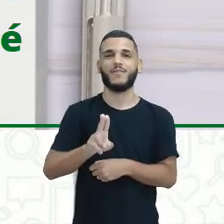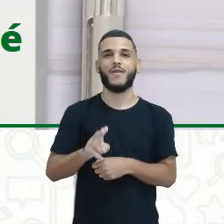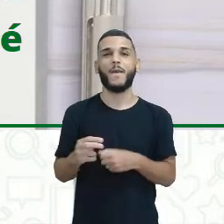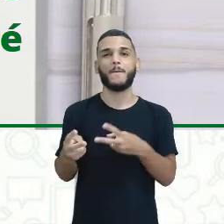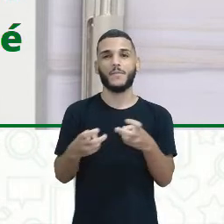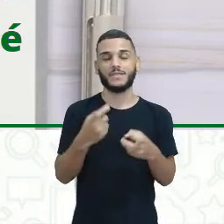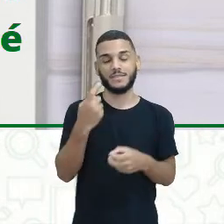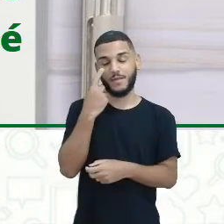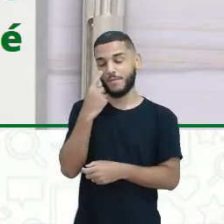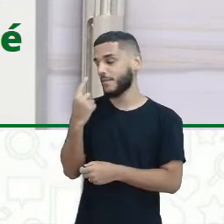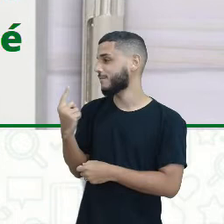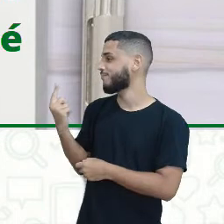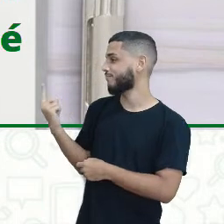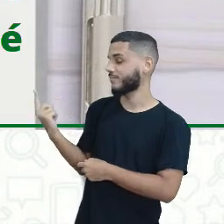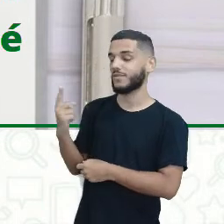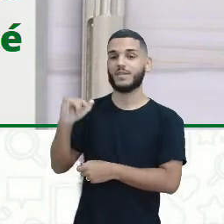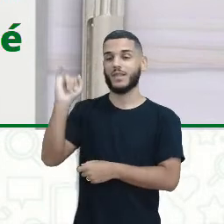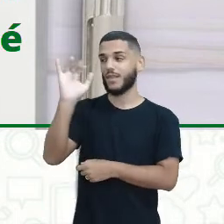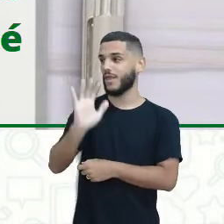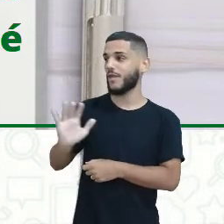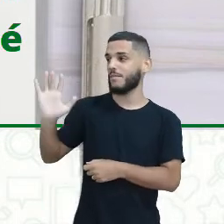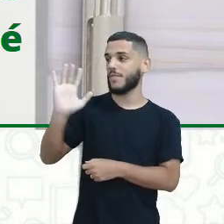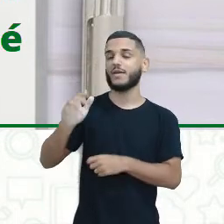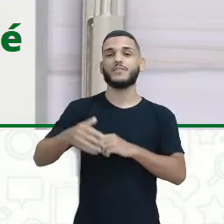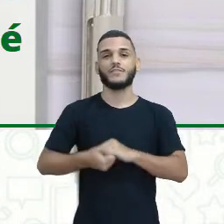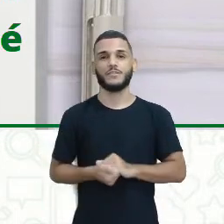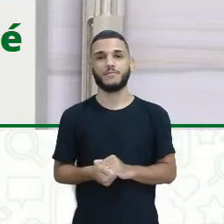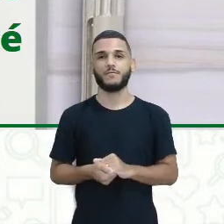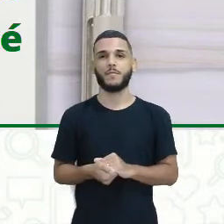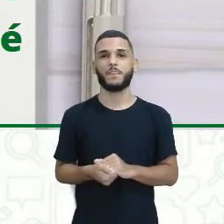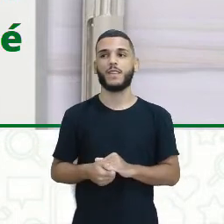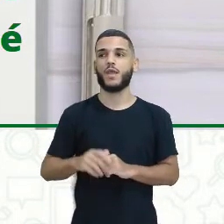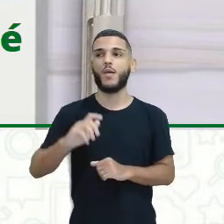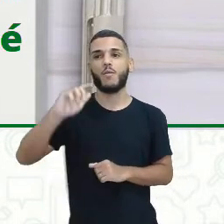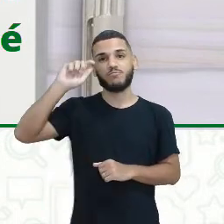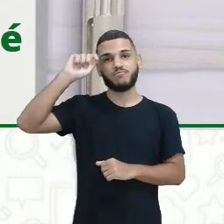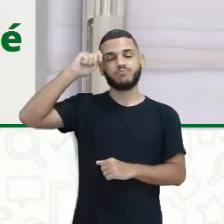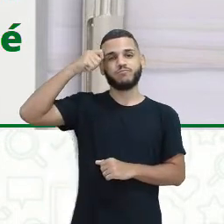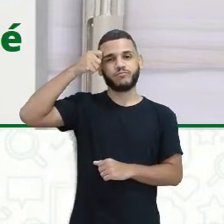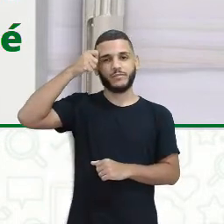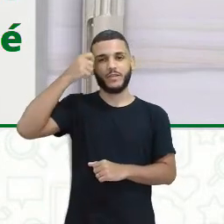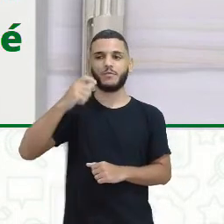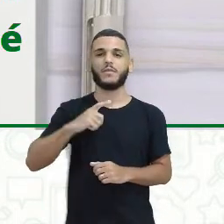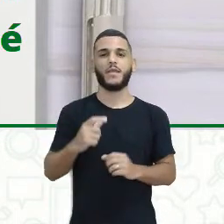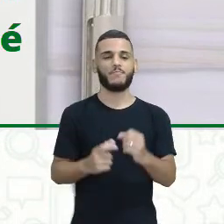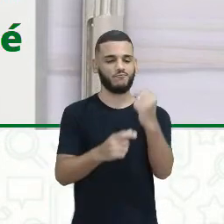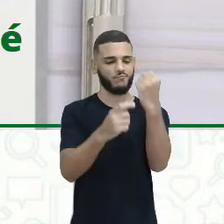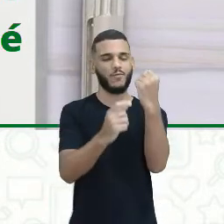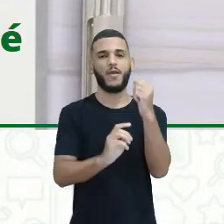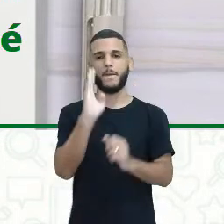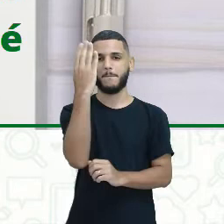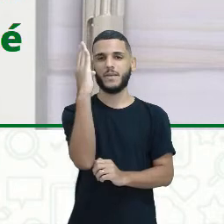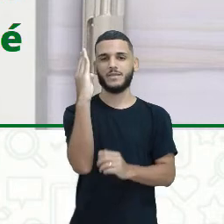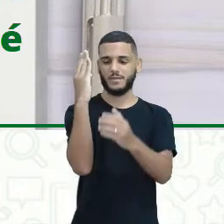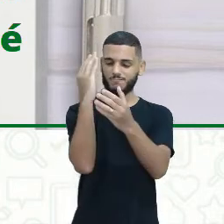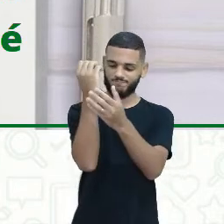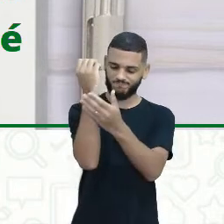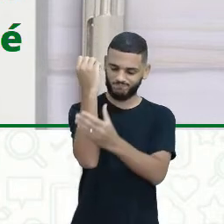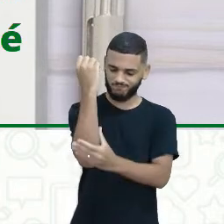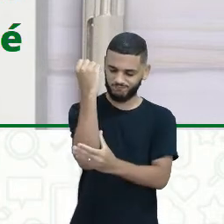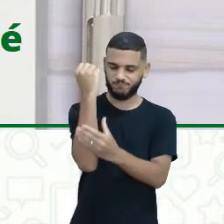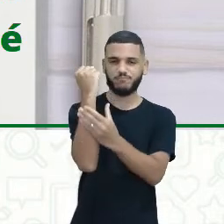uma imagem, né, de uma gravura que mostra aí um negro, né, amarrado a um tronco, né? Esse tronco era o